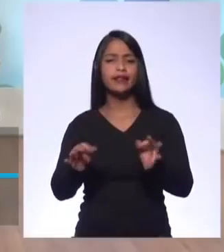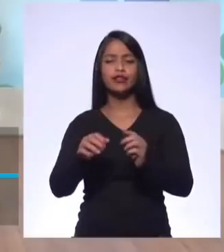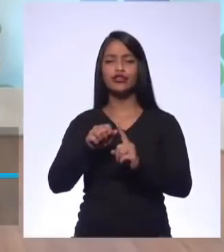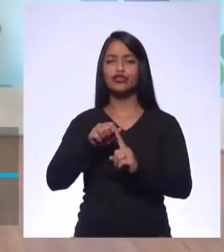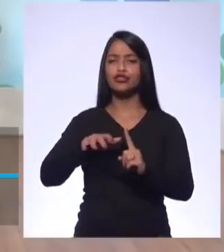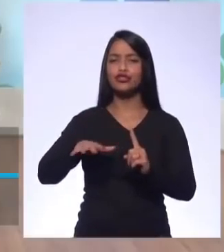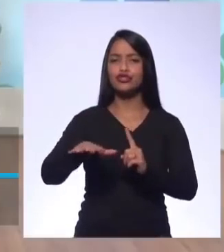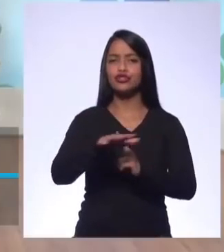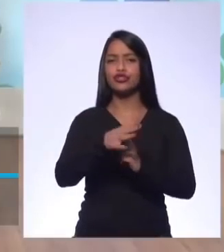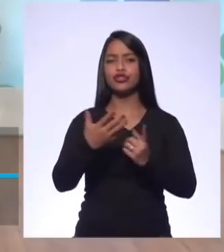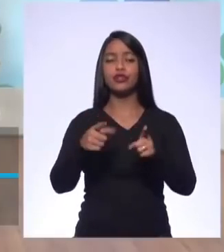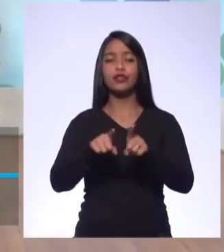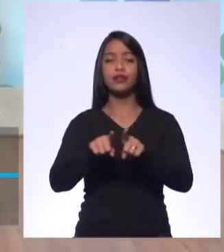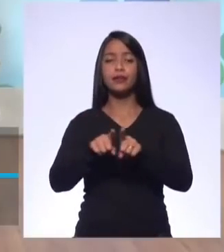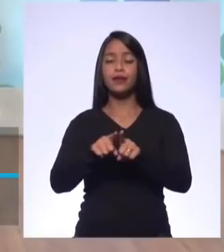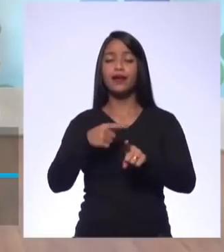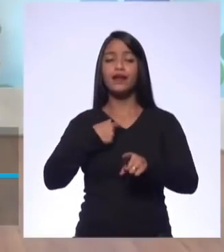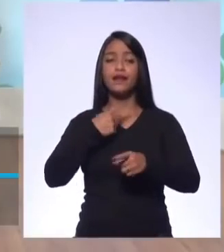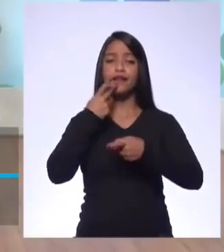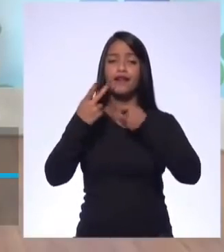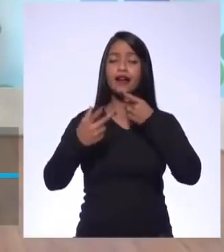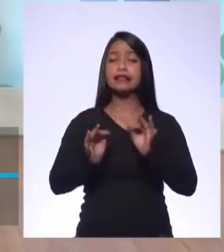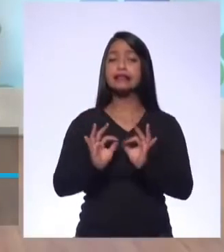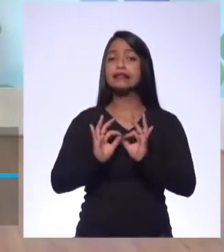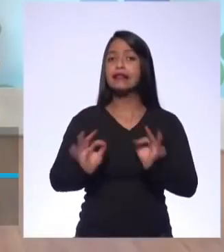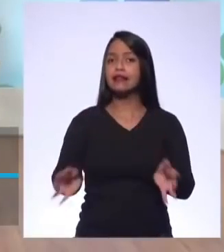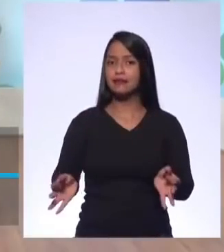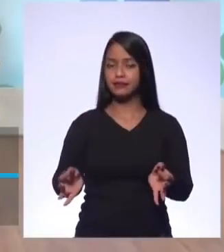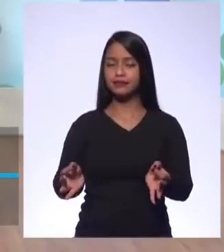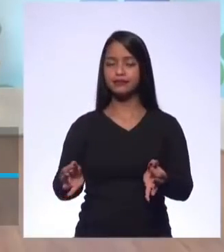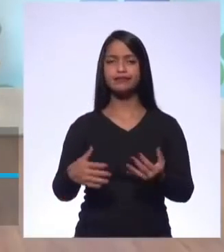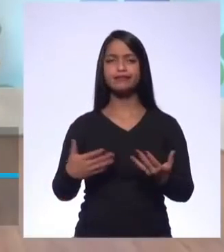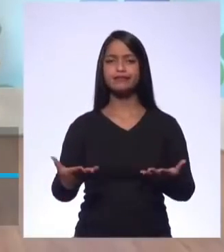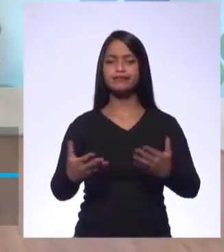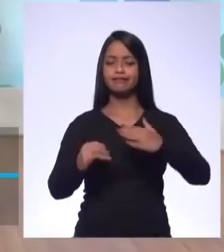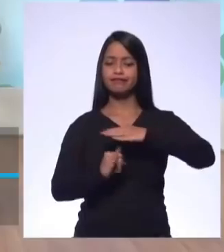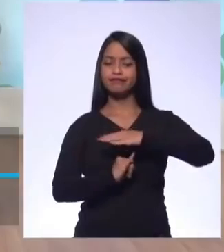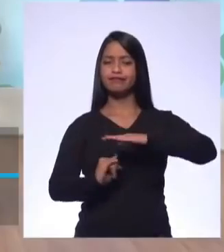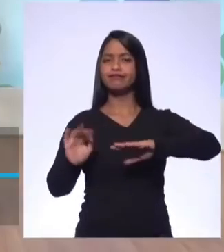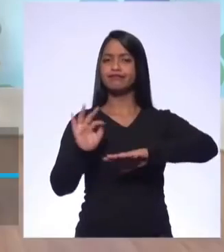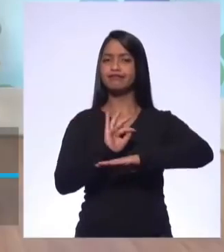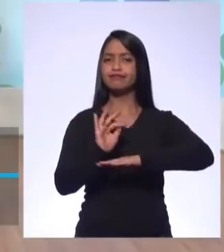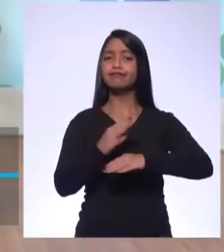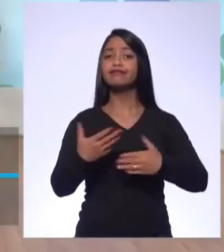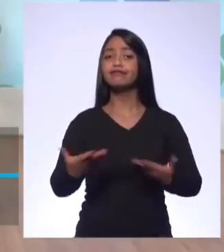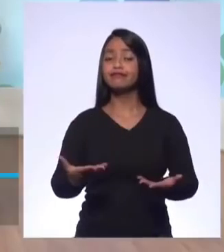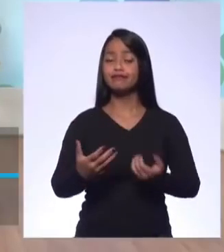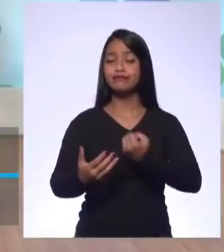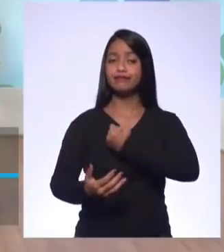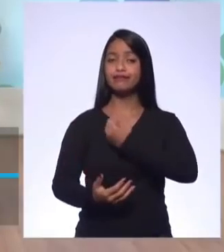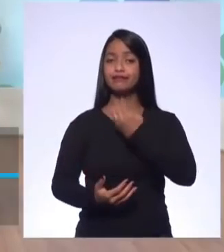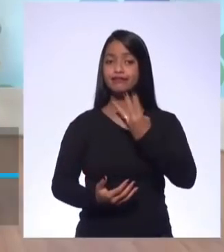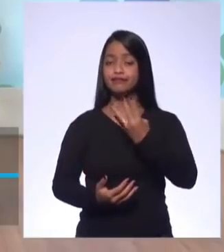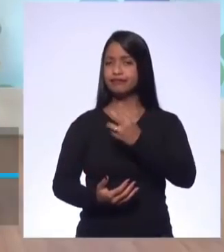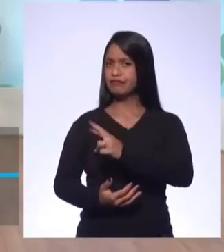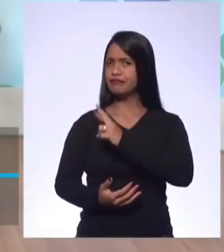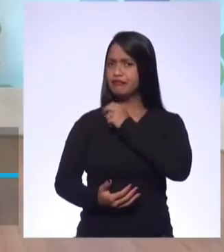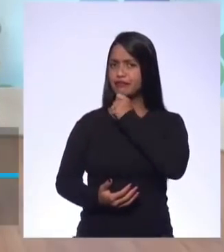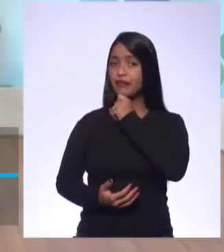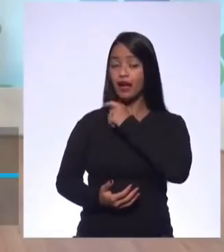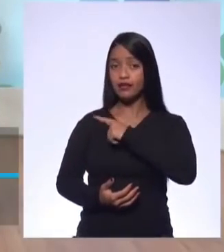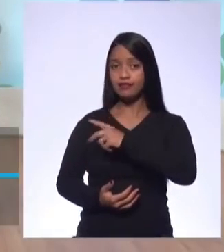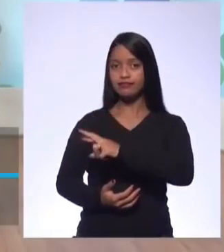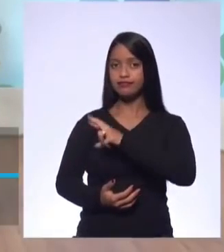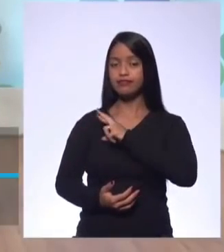e coloquialismo. E aí, formal ou informal, a 4? A 4, eles ainda não responderam. Ó, já subiu uma.